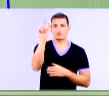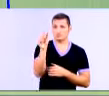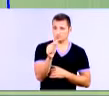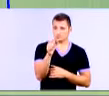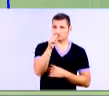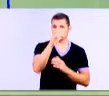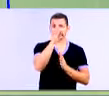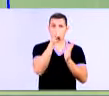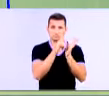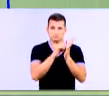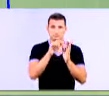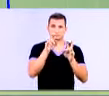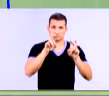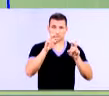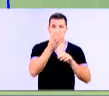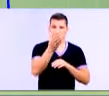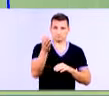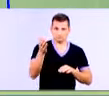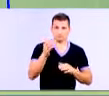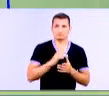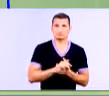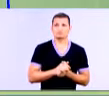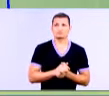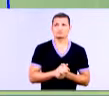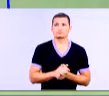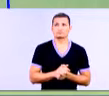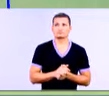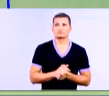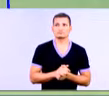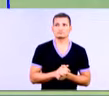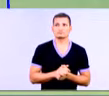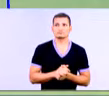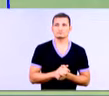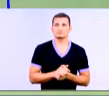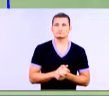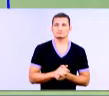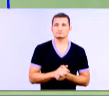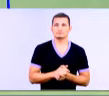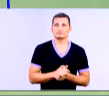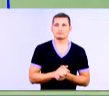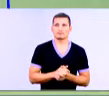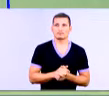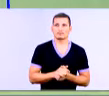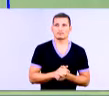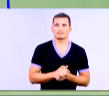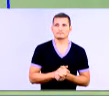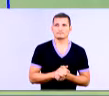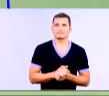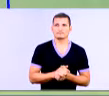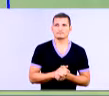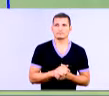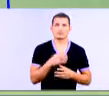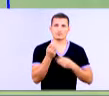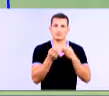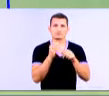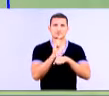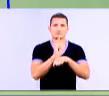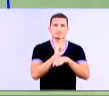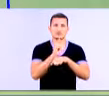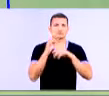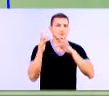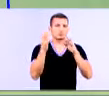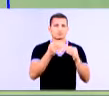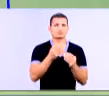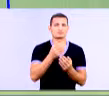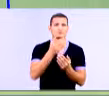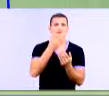vocês. Então você tem o Package Explorer, é a maneira que você vai gerenciar todos os arquivos, tá?